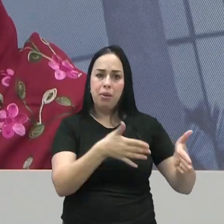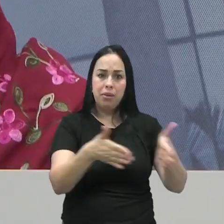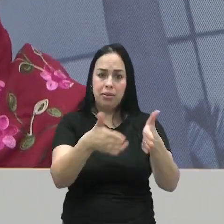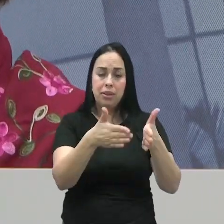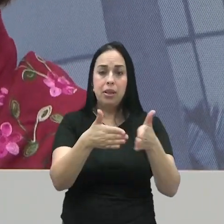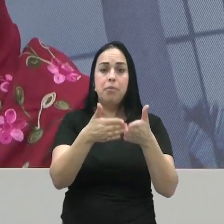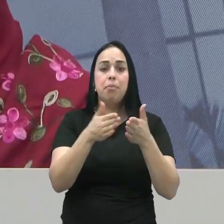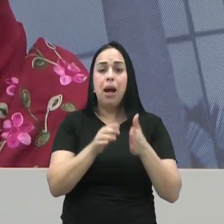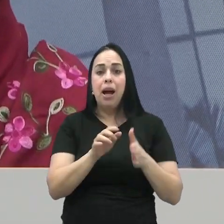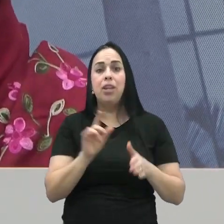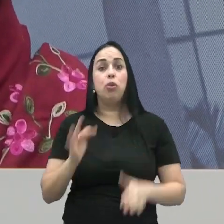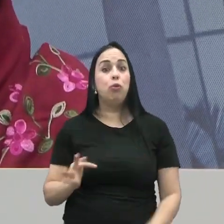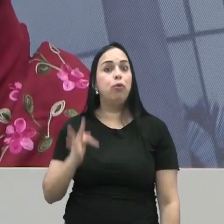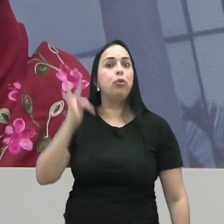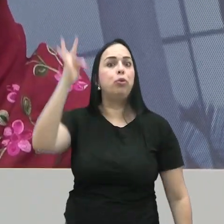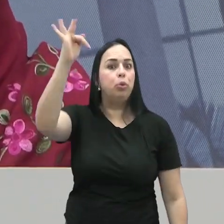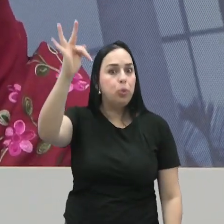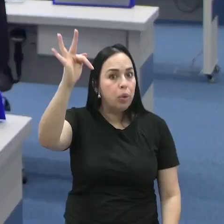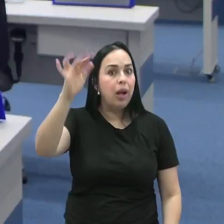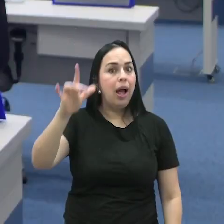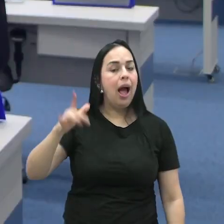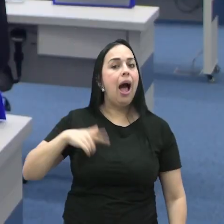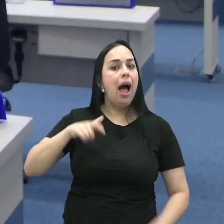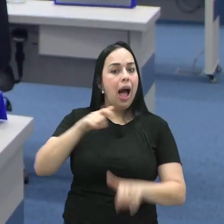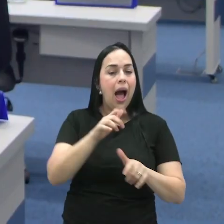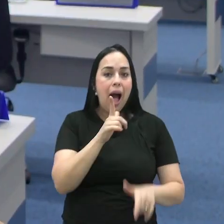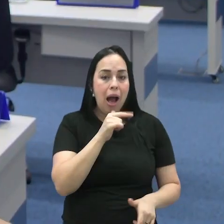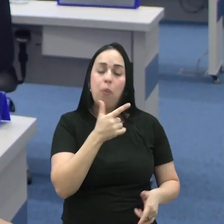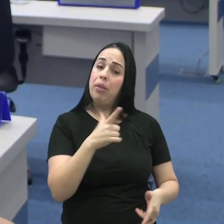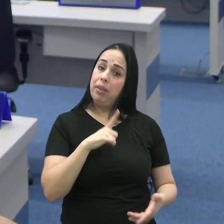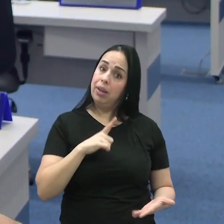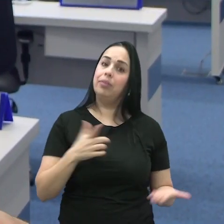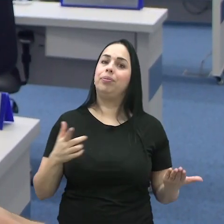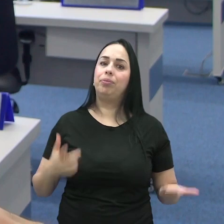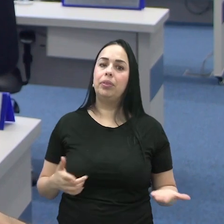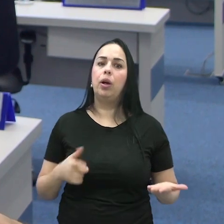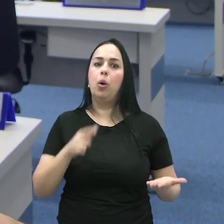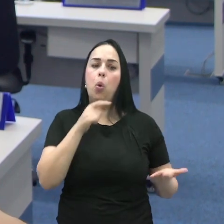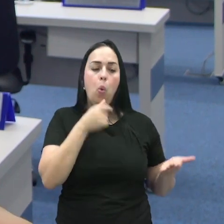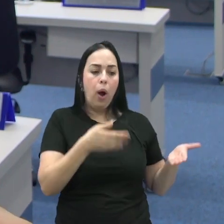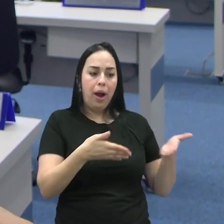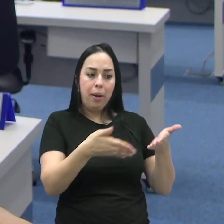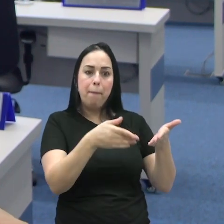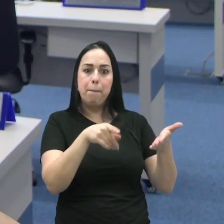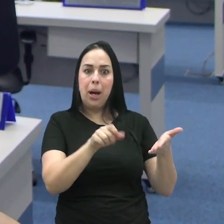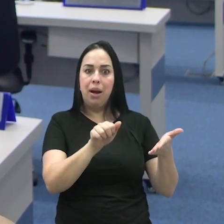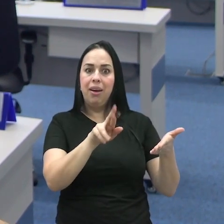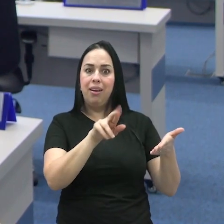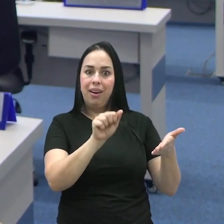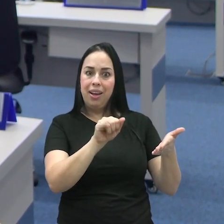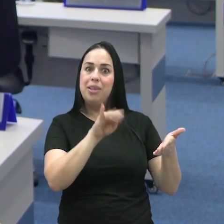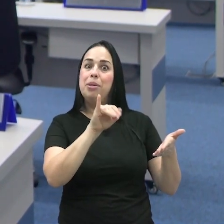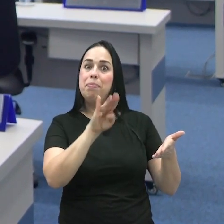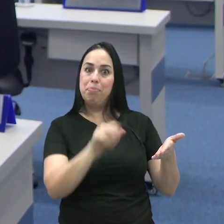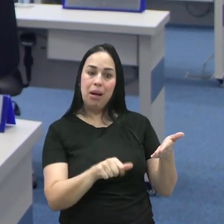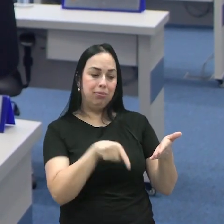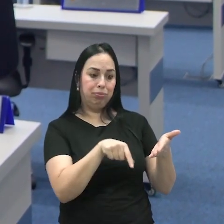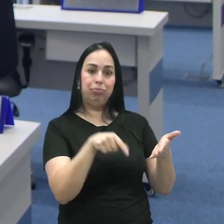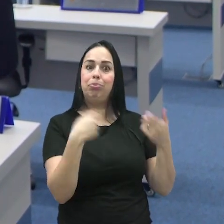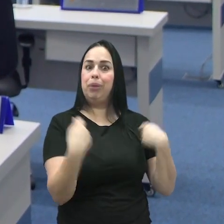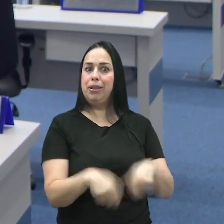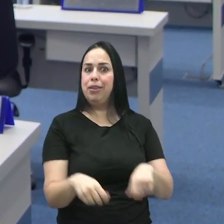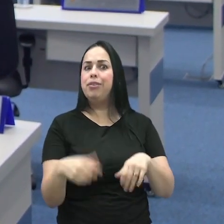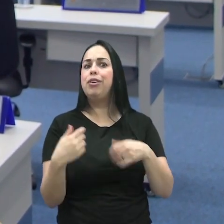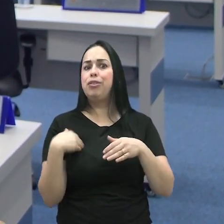acesso à água para as futuras gerações. O Rio Paraíba está aí e precisando de muita atenção, né? Principalmente